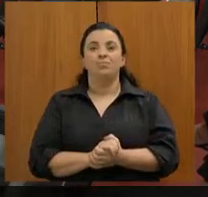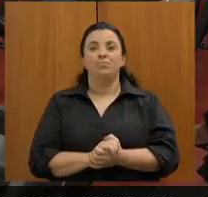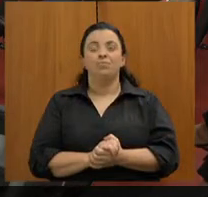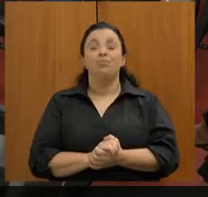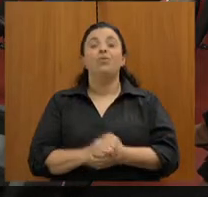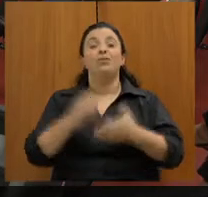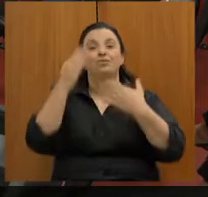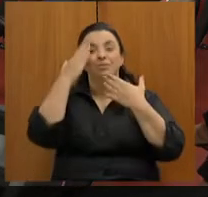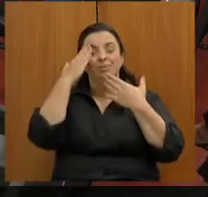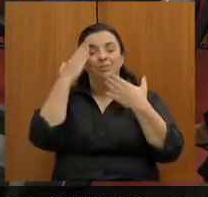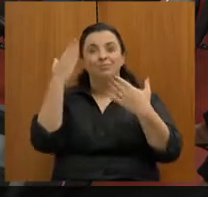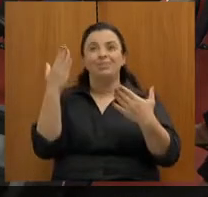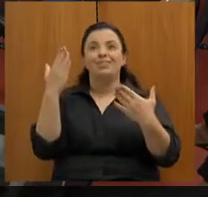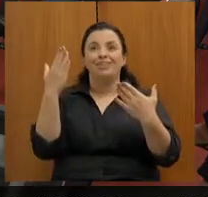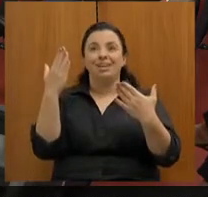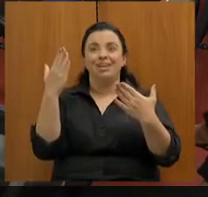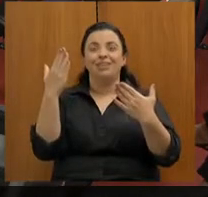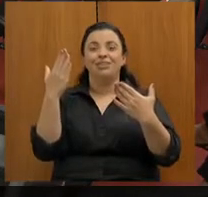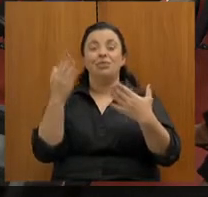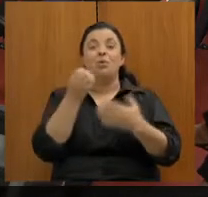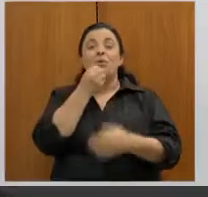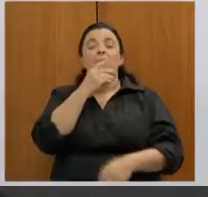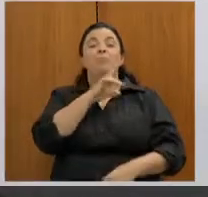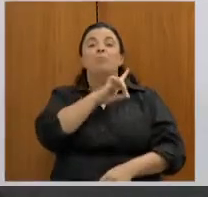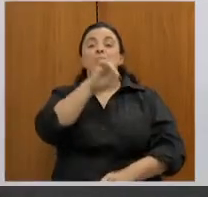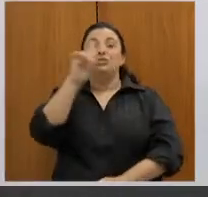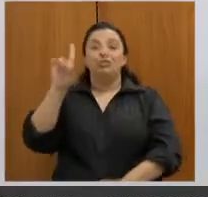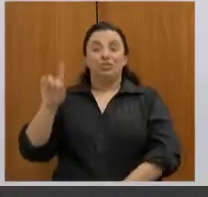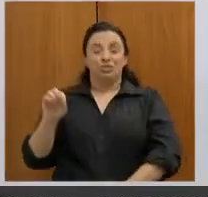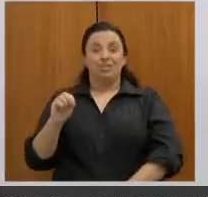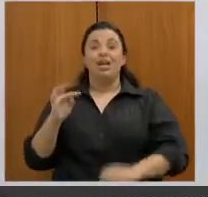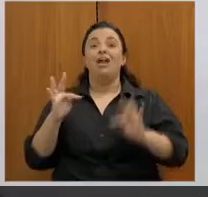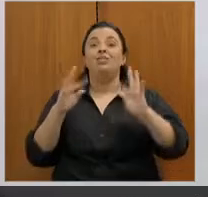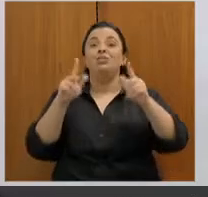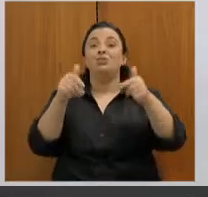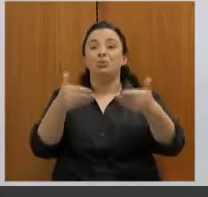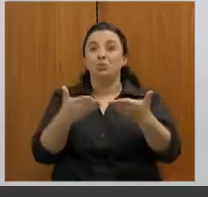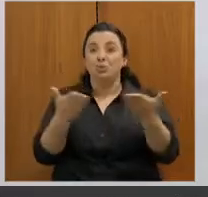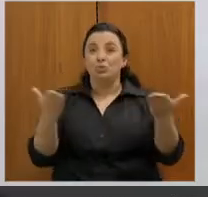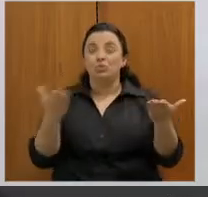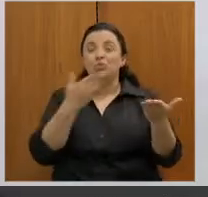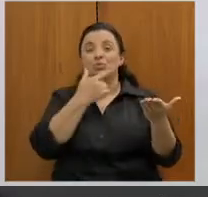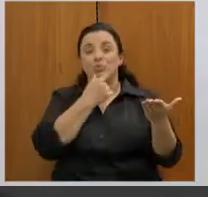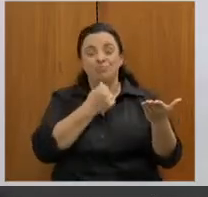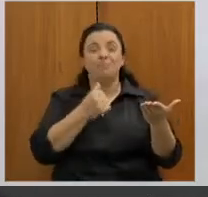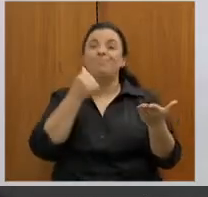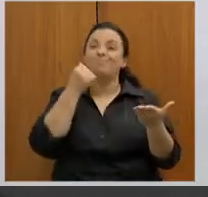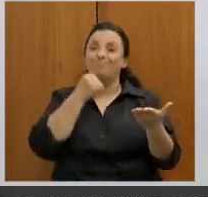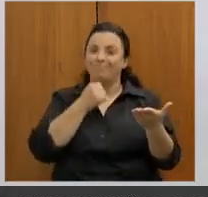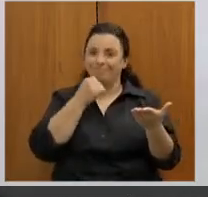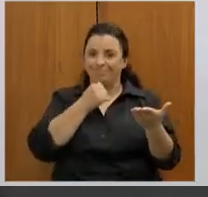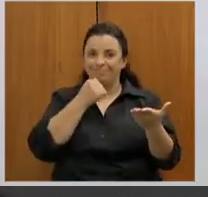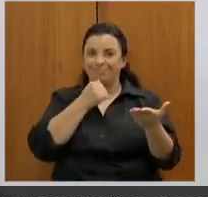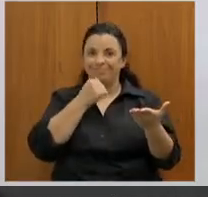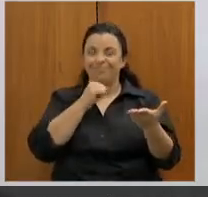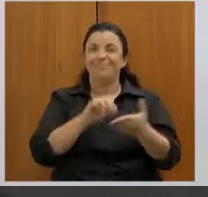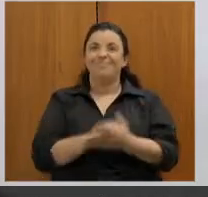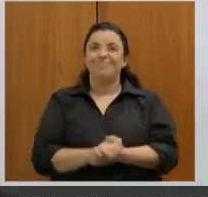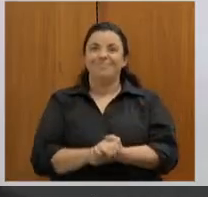bom obrigado bom dia a todas EA todos é a